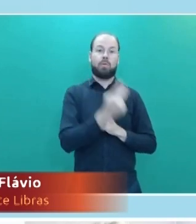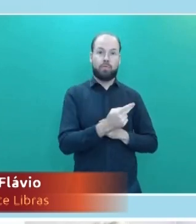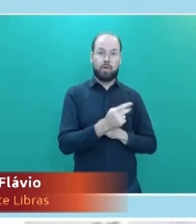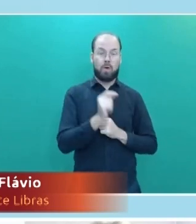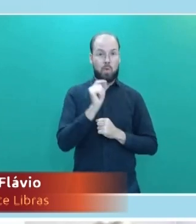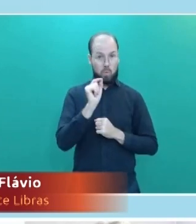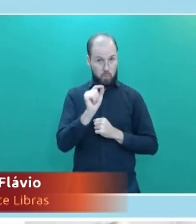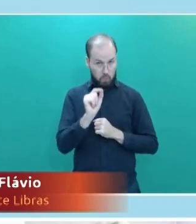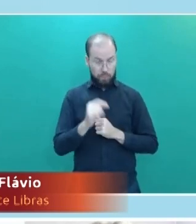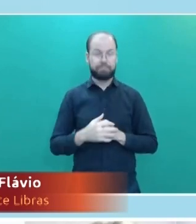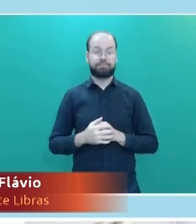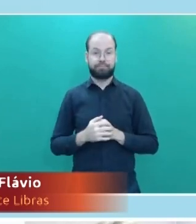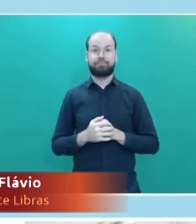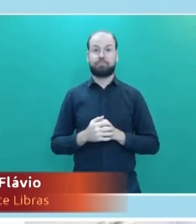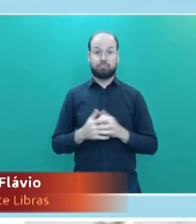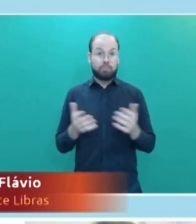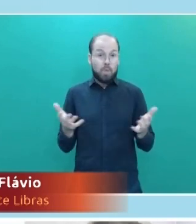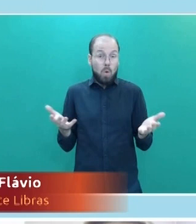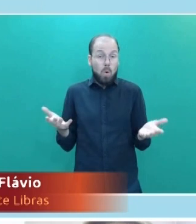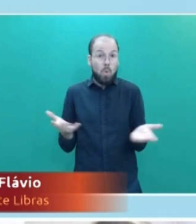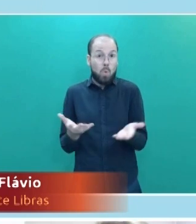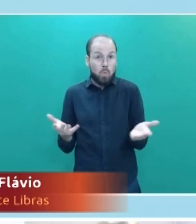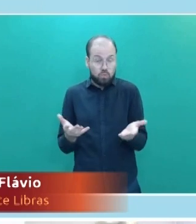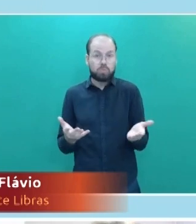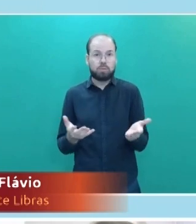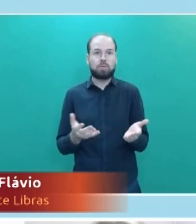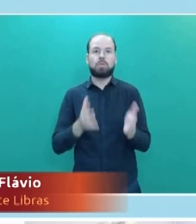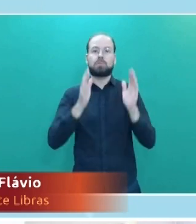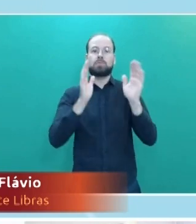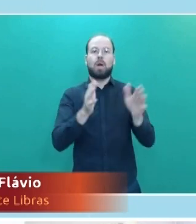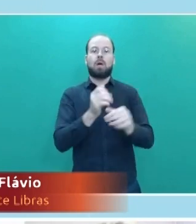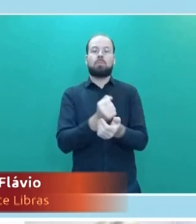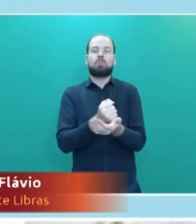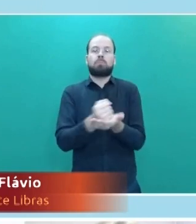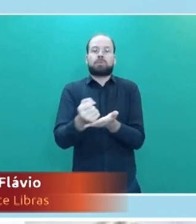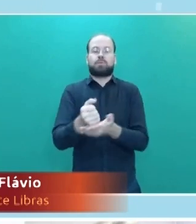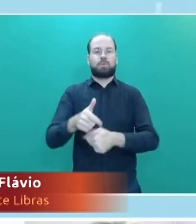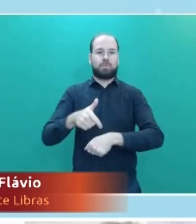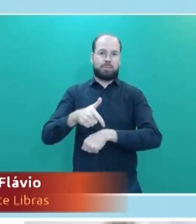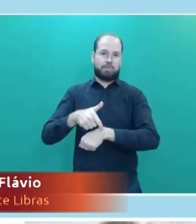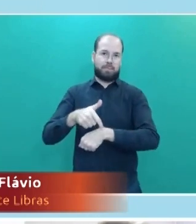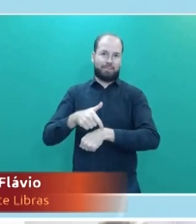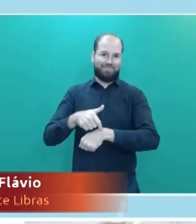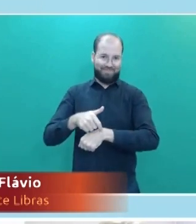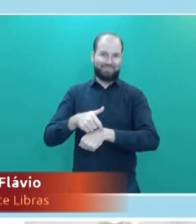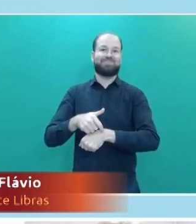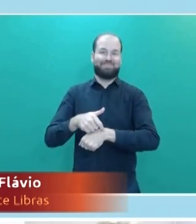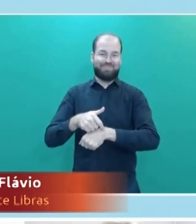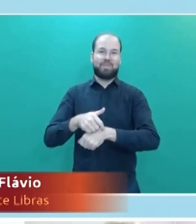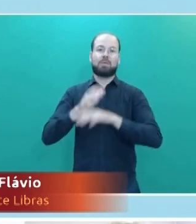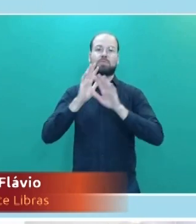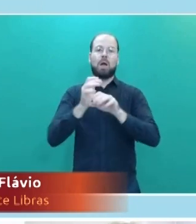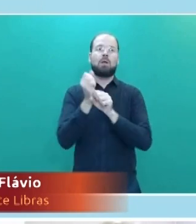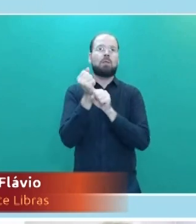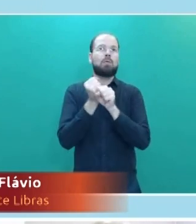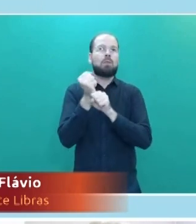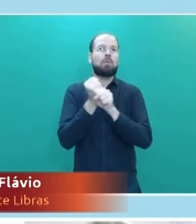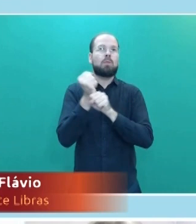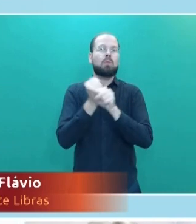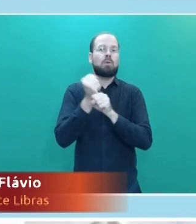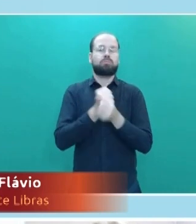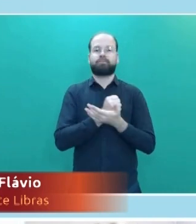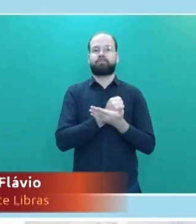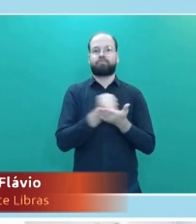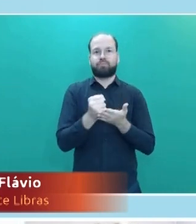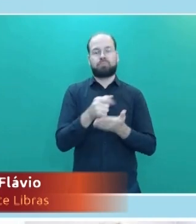que você, hoje, tem a prescrição. O que significa prescrição? Pelo decurso do tempo, aquele crime não vai ser mais